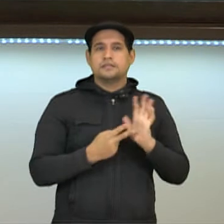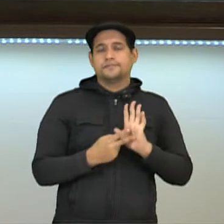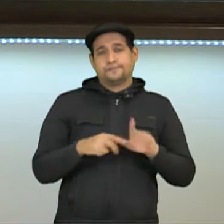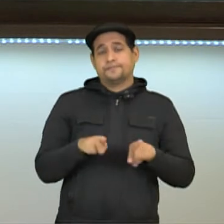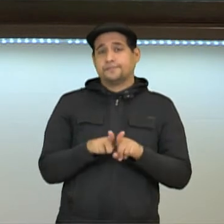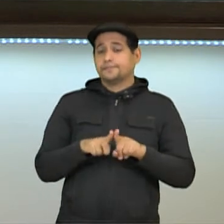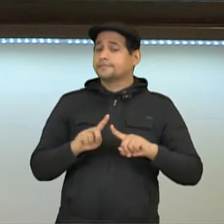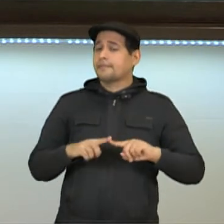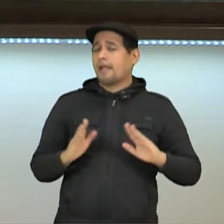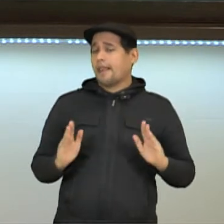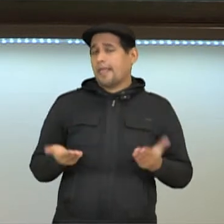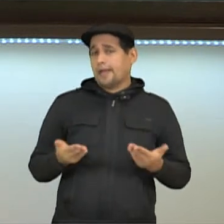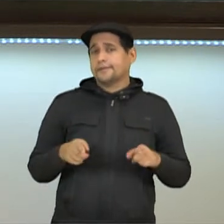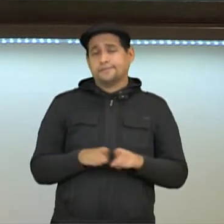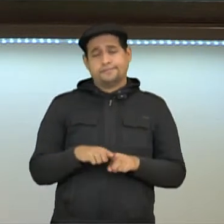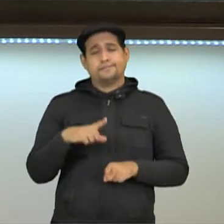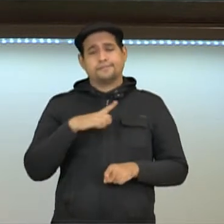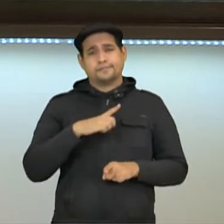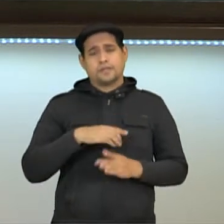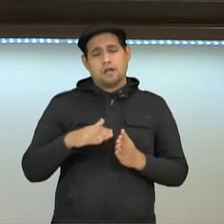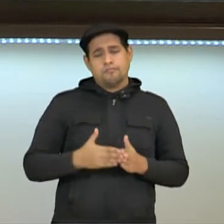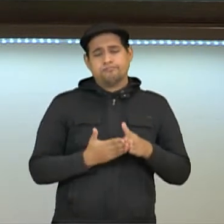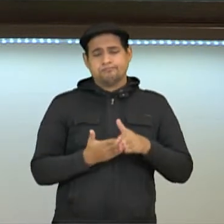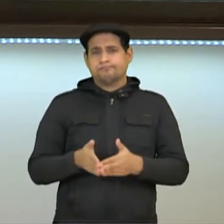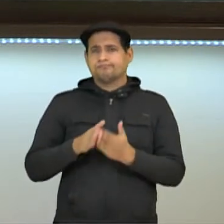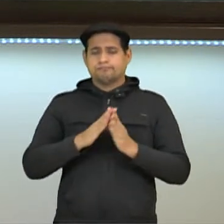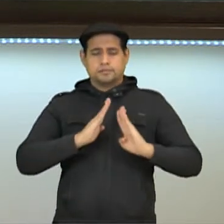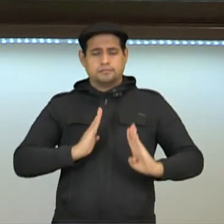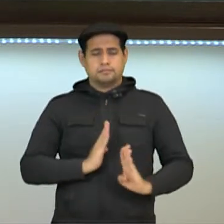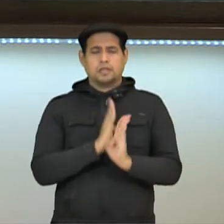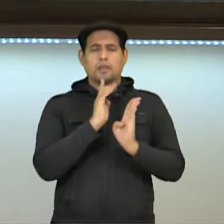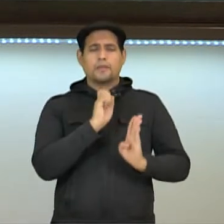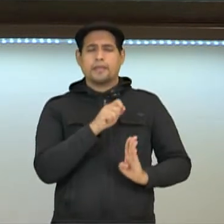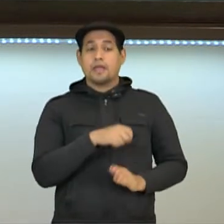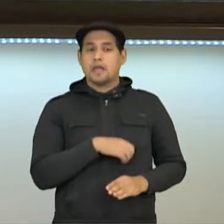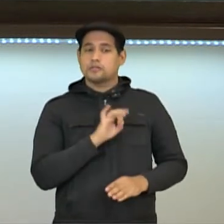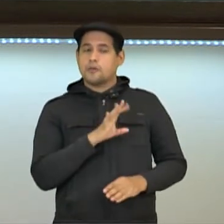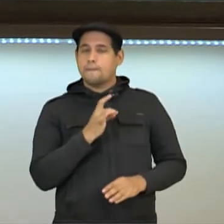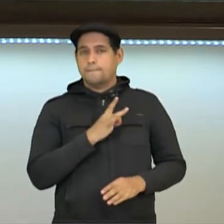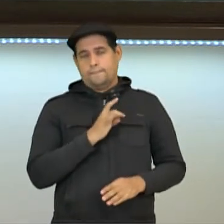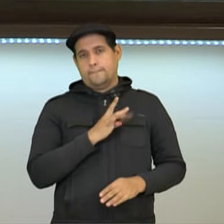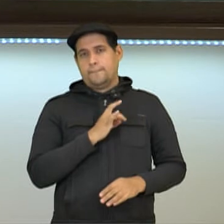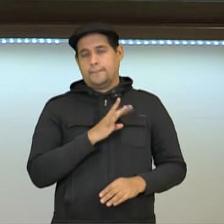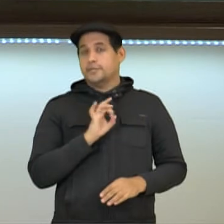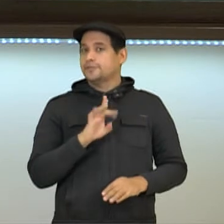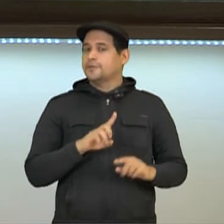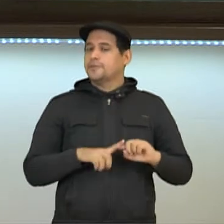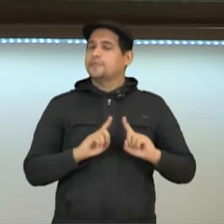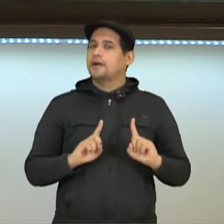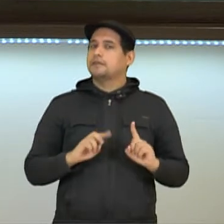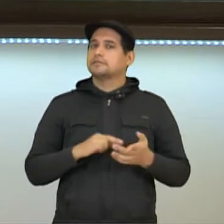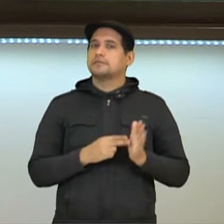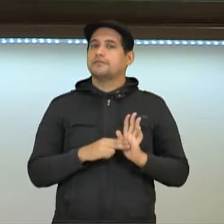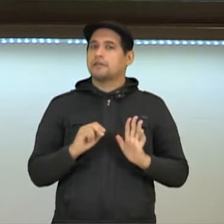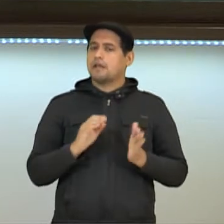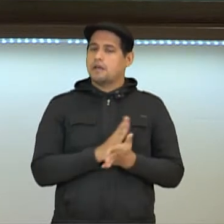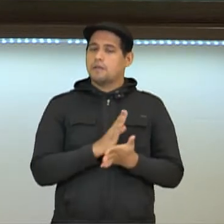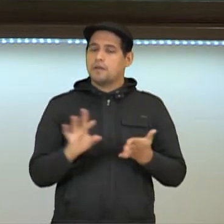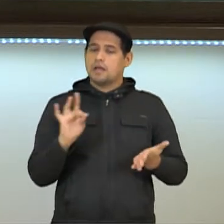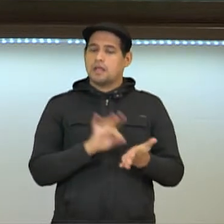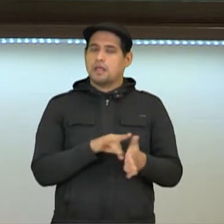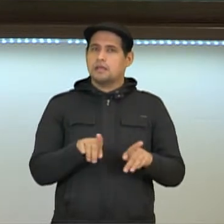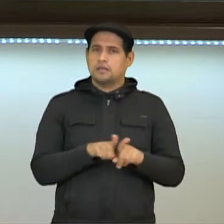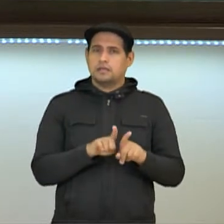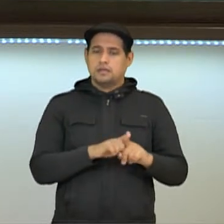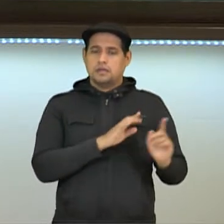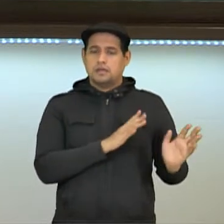deles. Obviamente que com as grandes navegações eles descobriram que não era um medo infundado, mas era algo real para